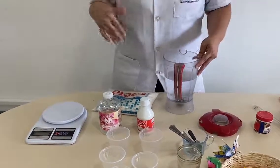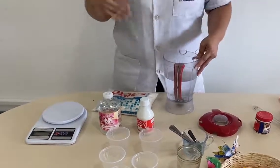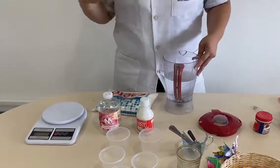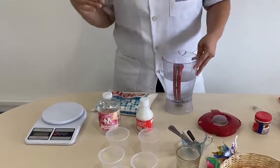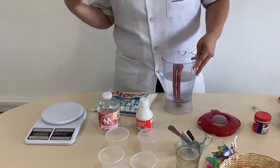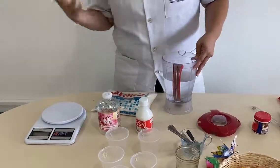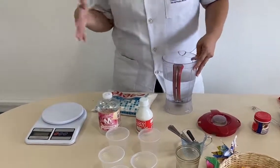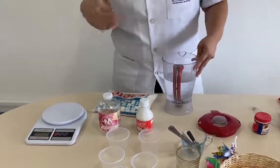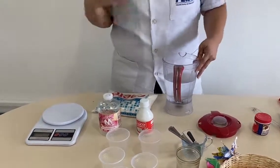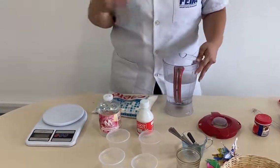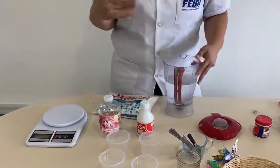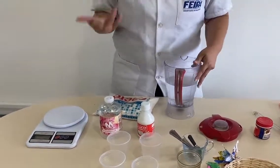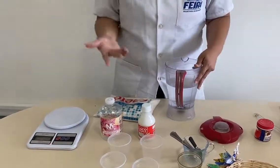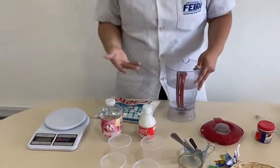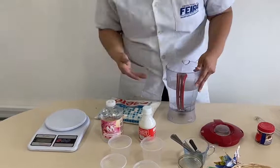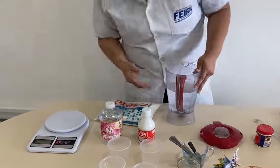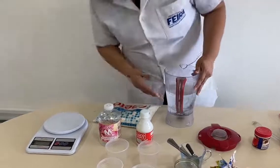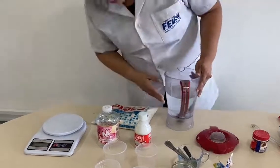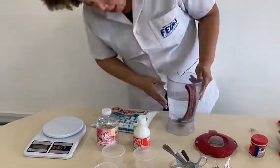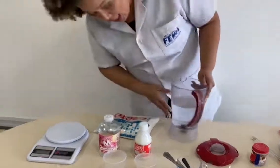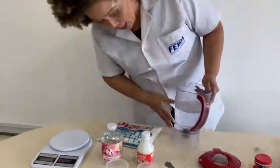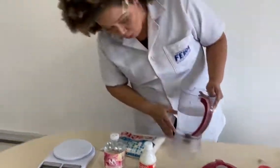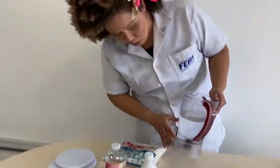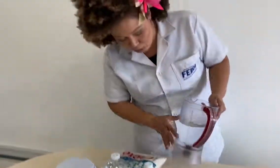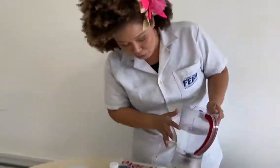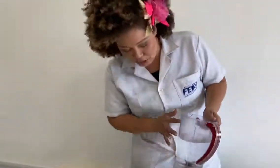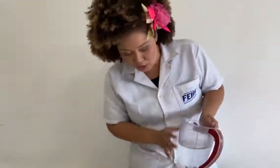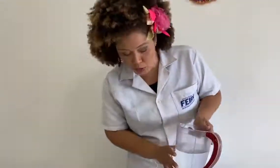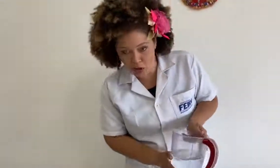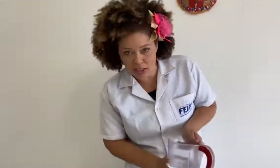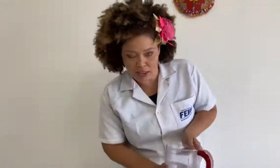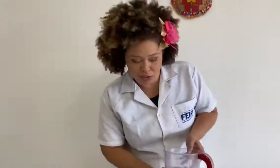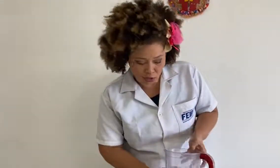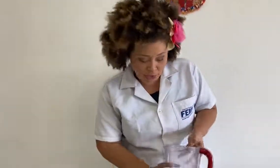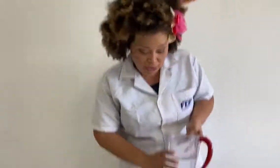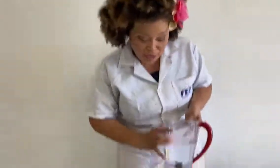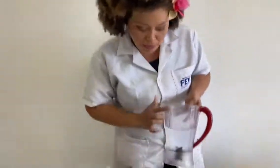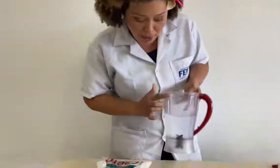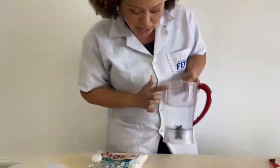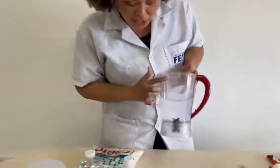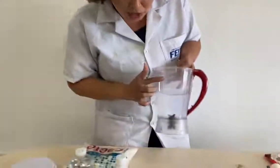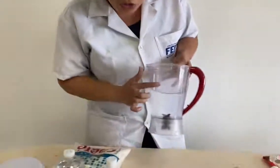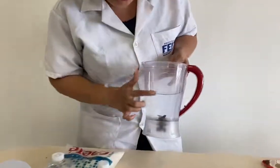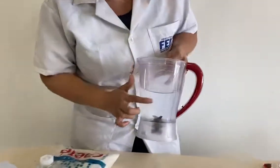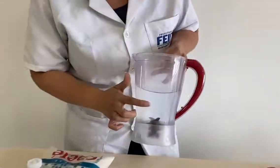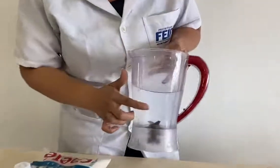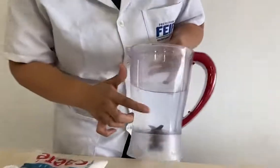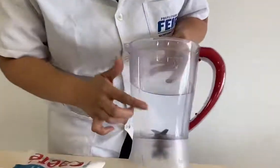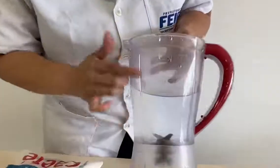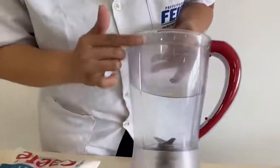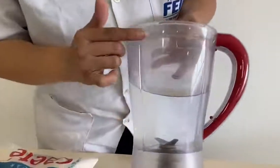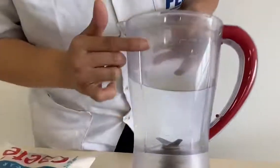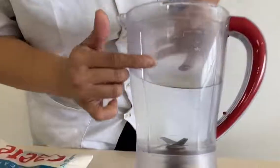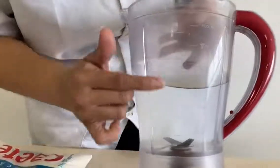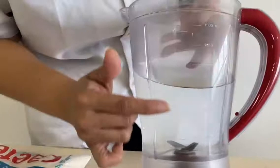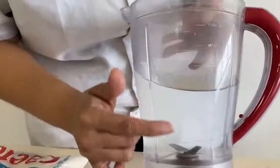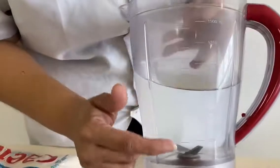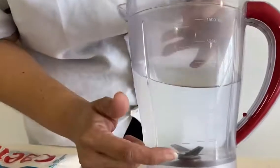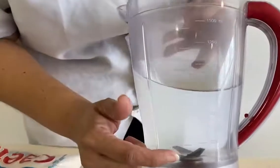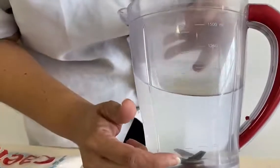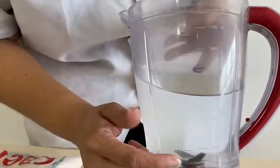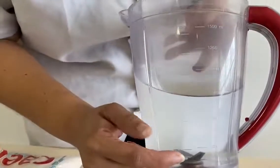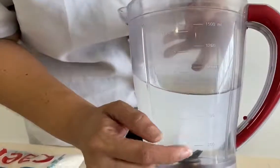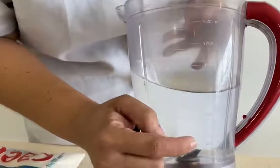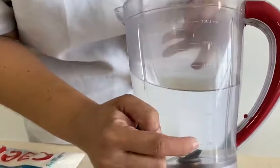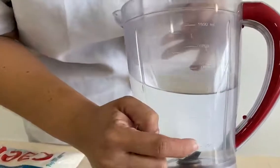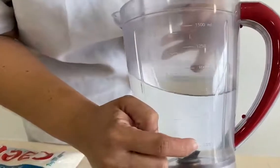né? ml, mil mililitros. E aqui no liquidificador, olha só, ele vem marcadinho. Olha só como ele vem marcadinho,